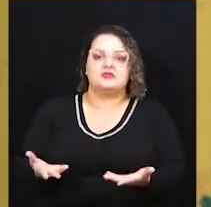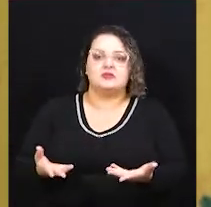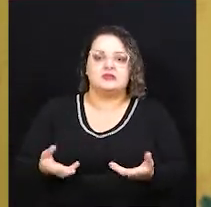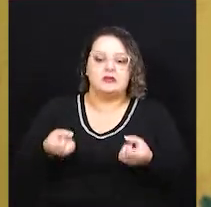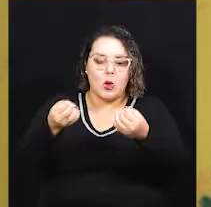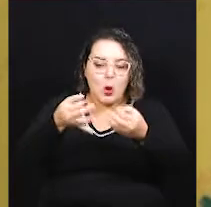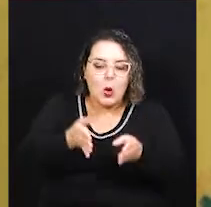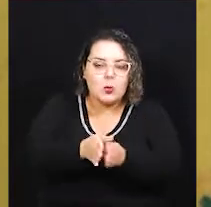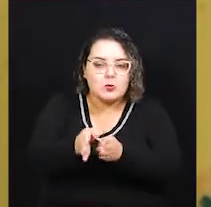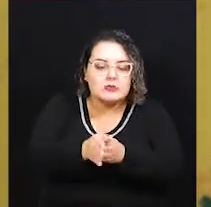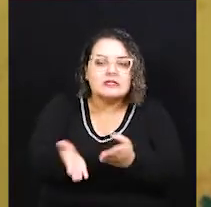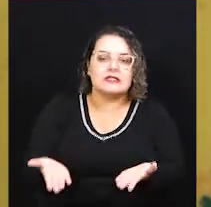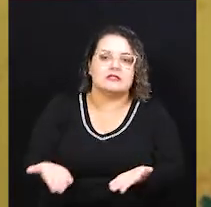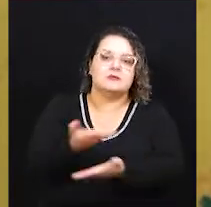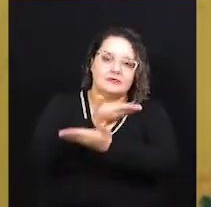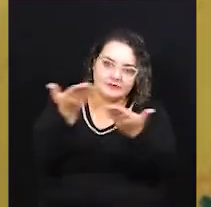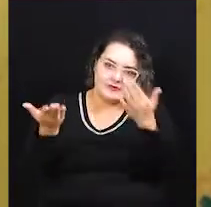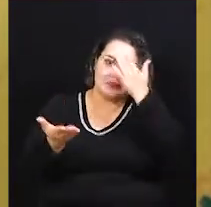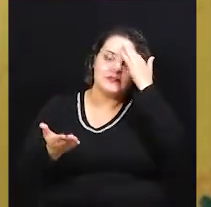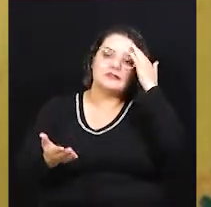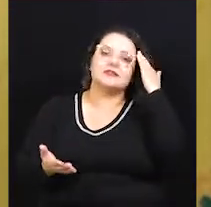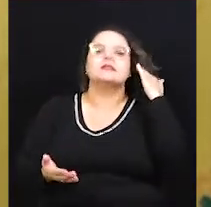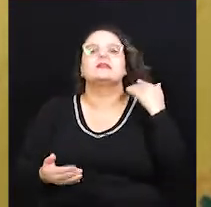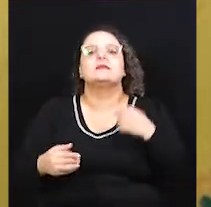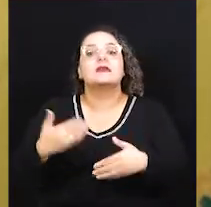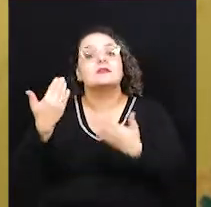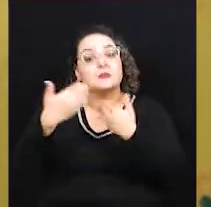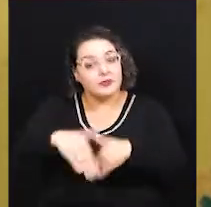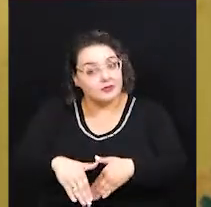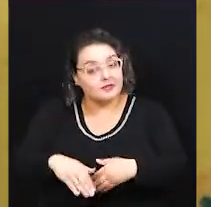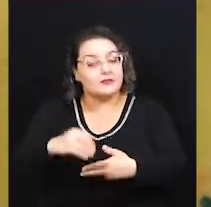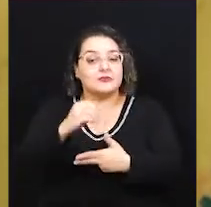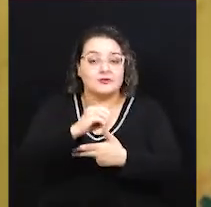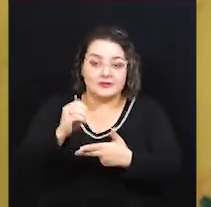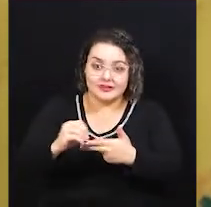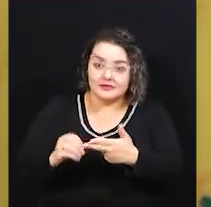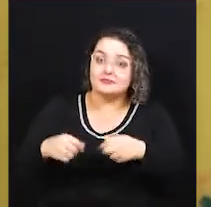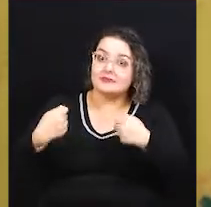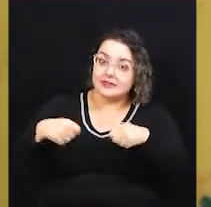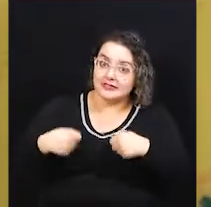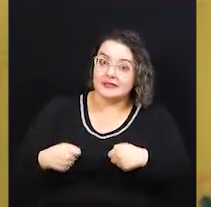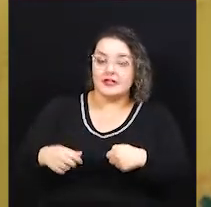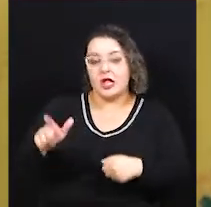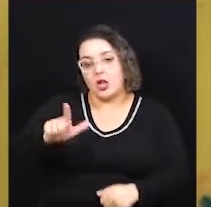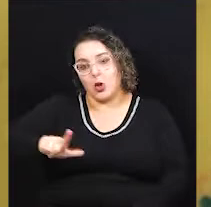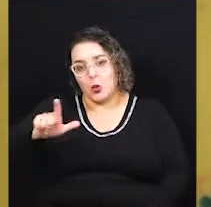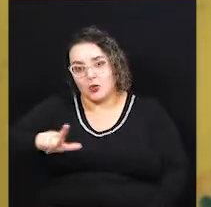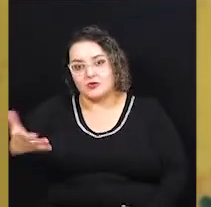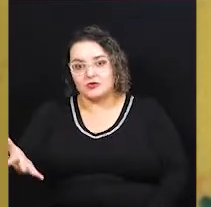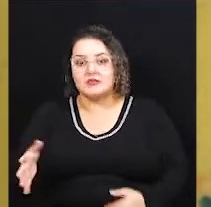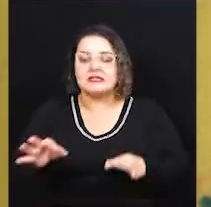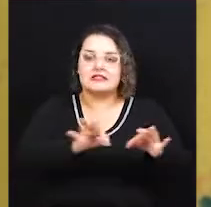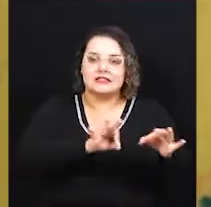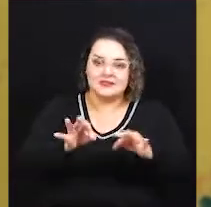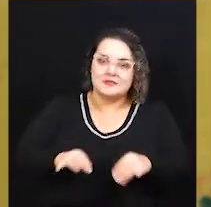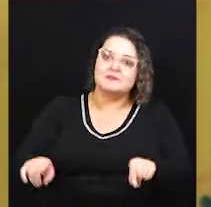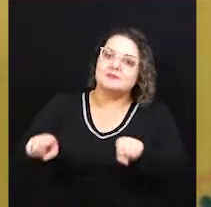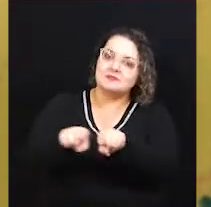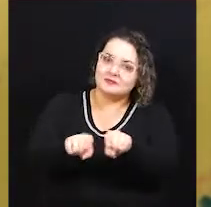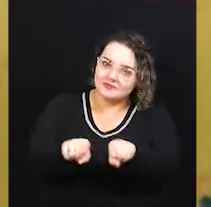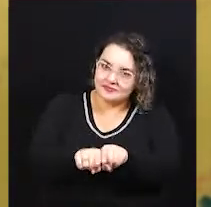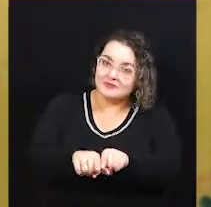aí de casa que vai prestar o Enem e precisa, obviamente, claro, se preparar